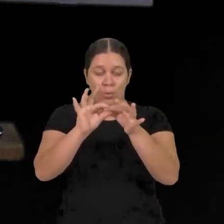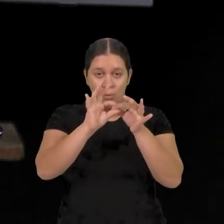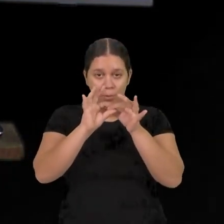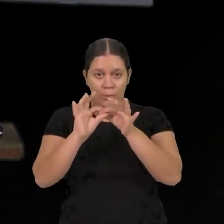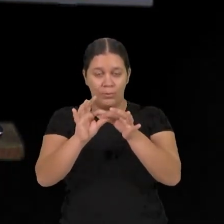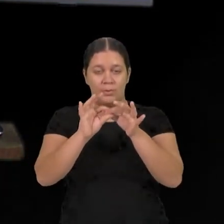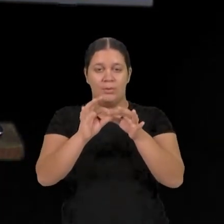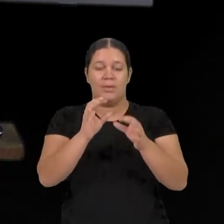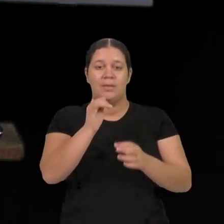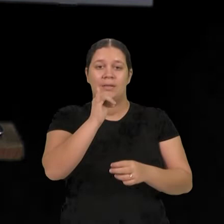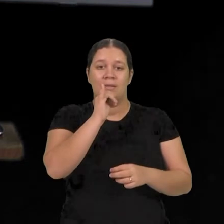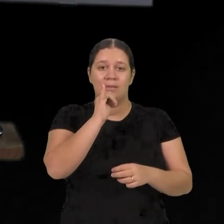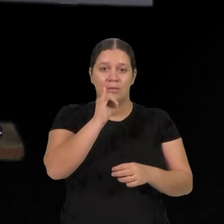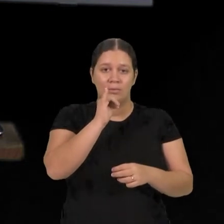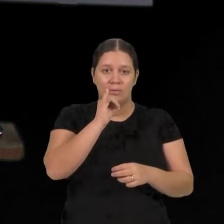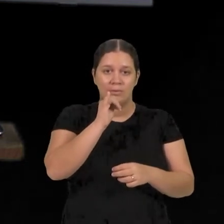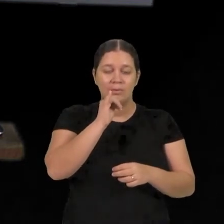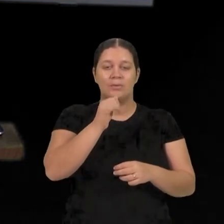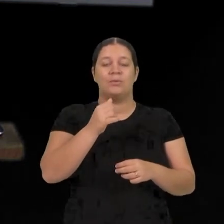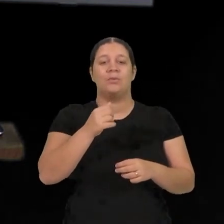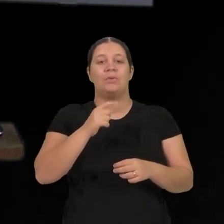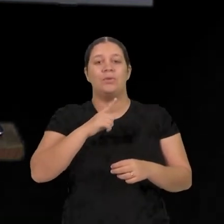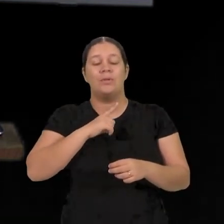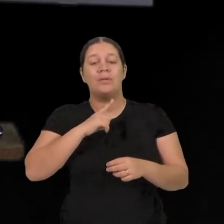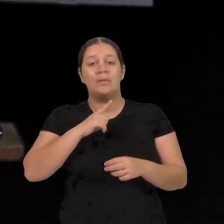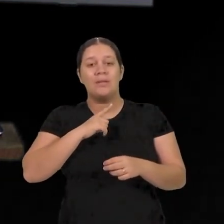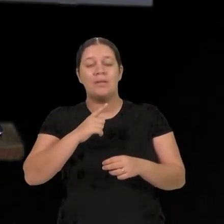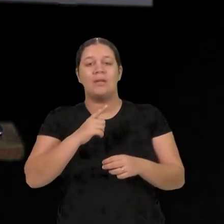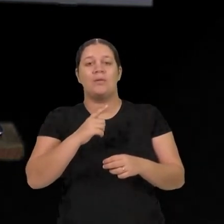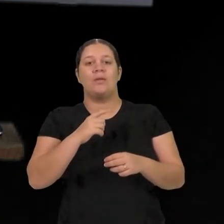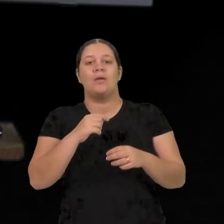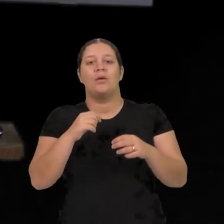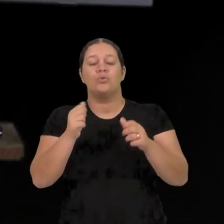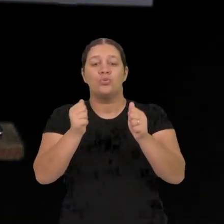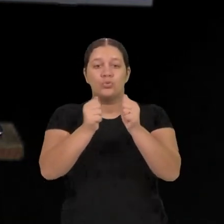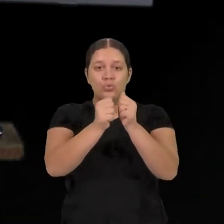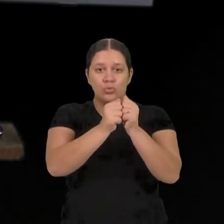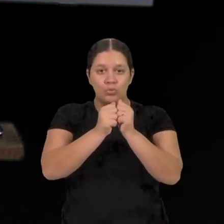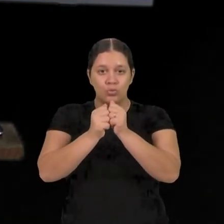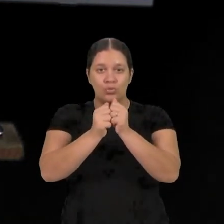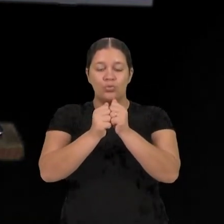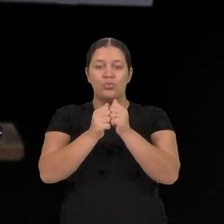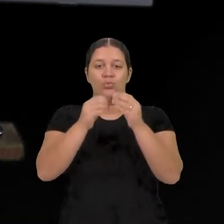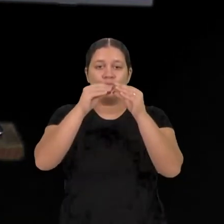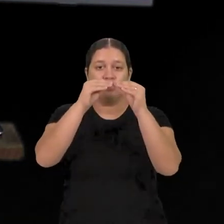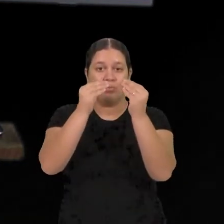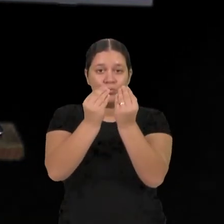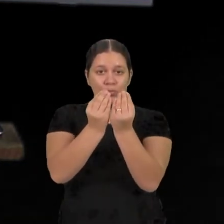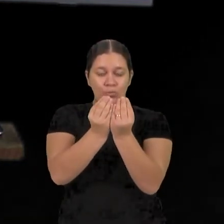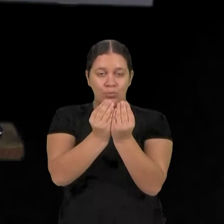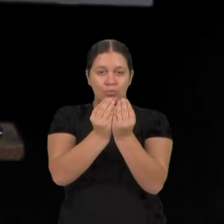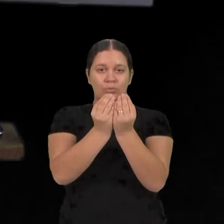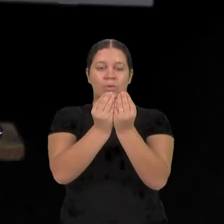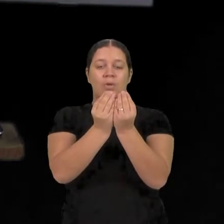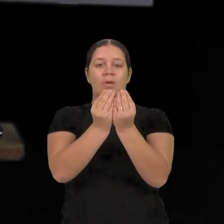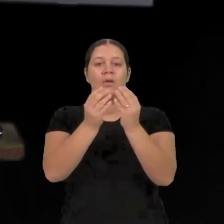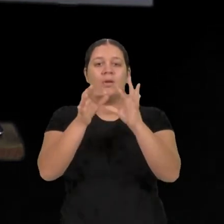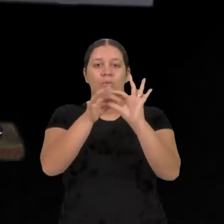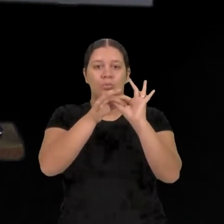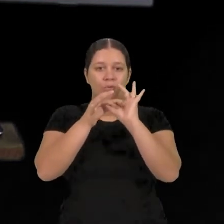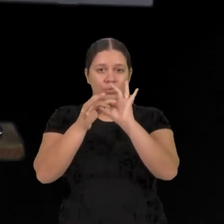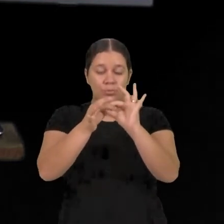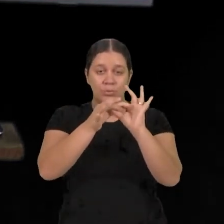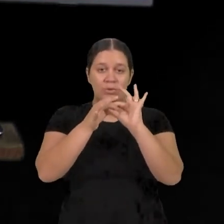exemplo, um retículo endoplasmático rugoso vinculado com a mitocôndria, os dois vinculados